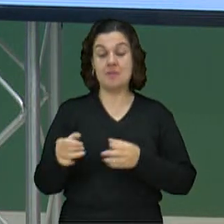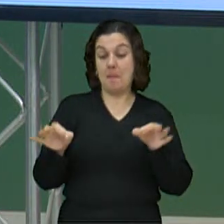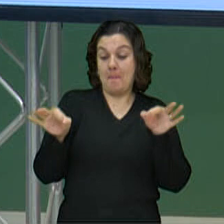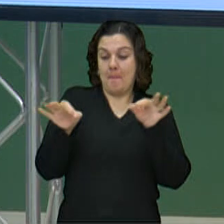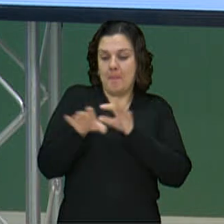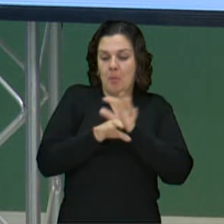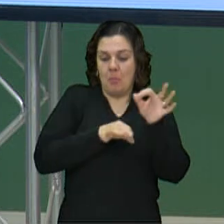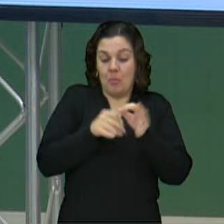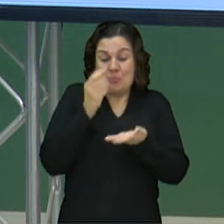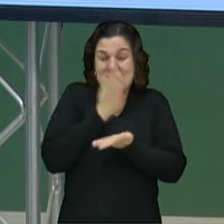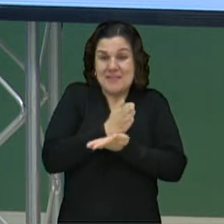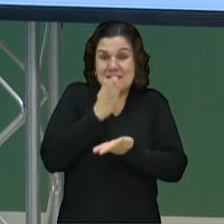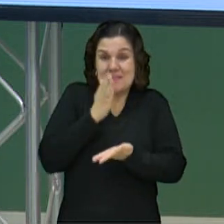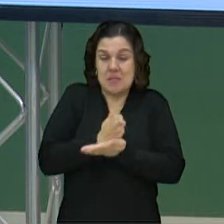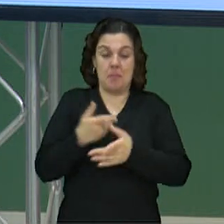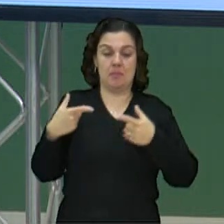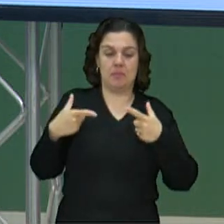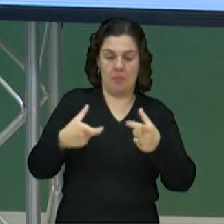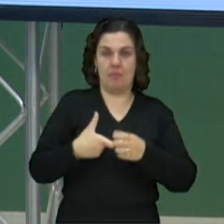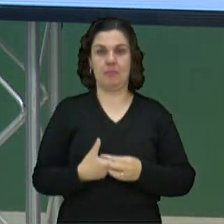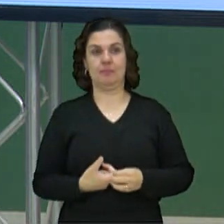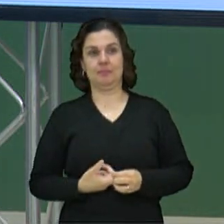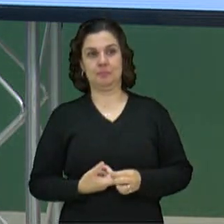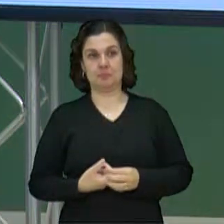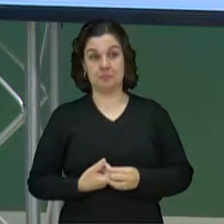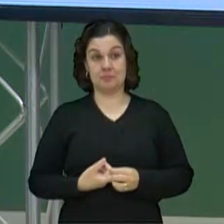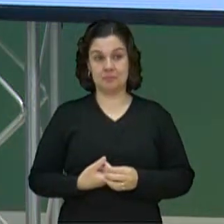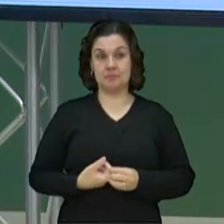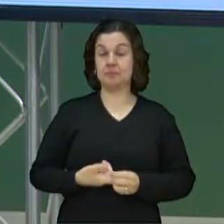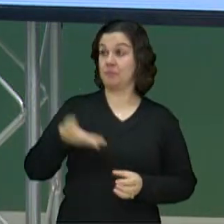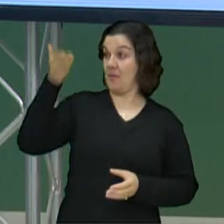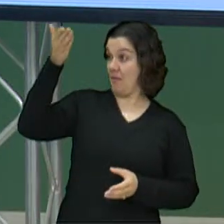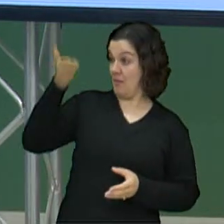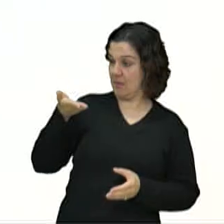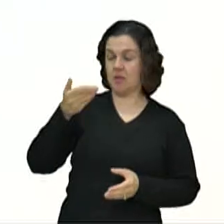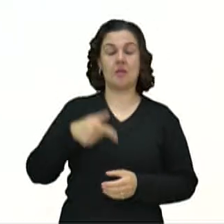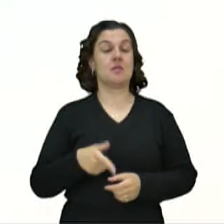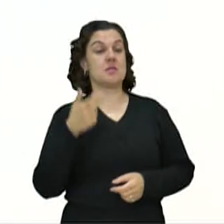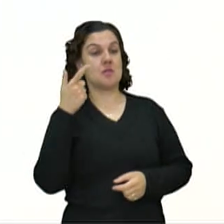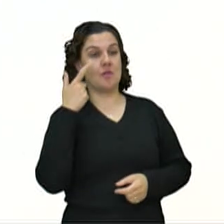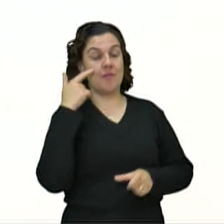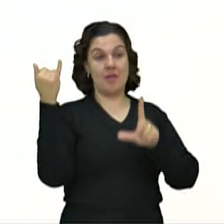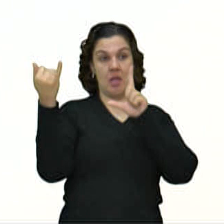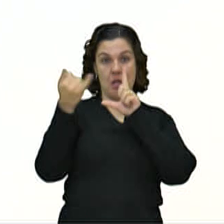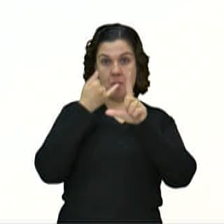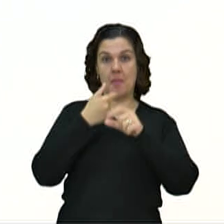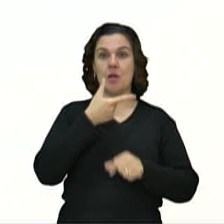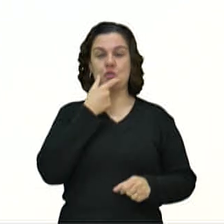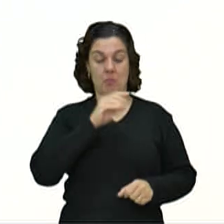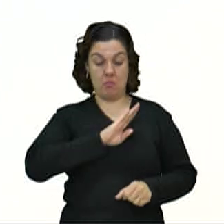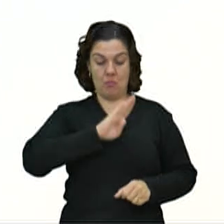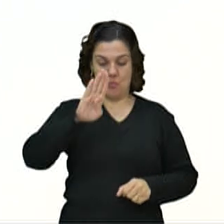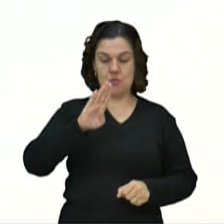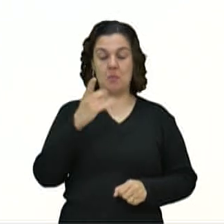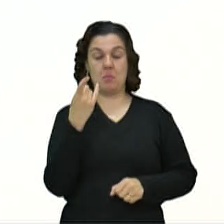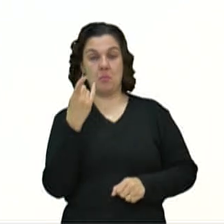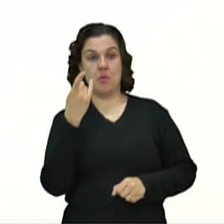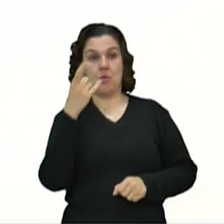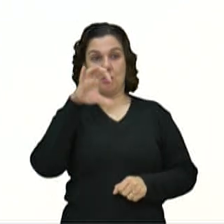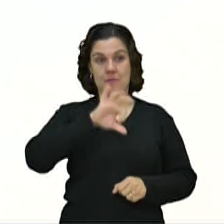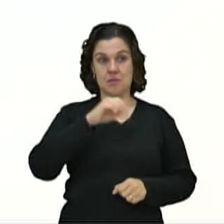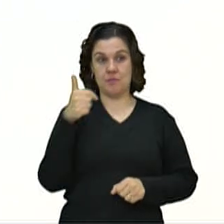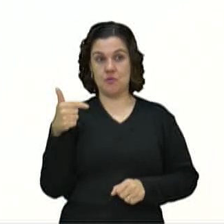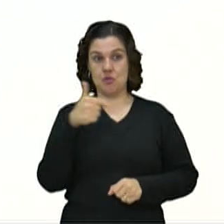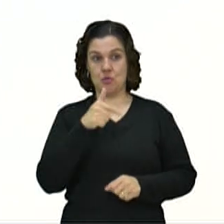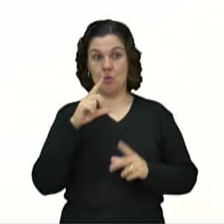preparação constante para a guerra. Aqui você tem uma foto do Mussolini em 1922, ele está